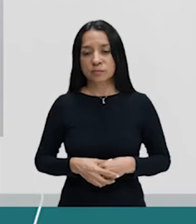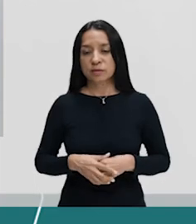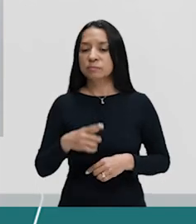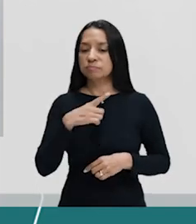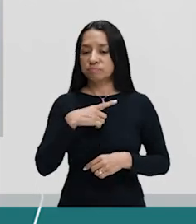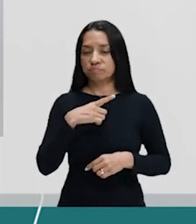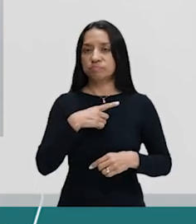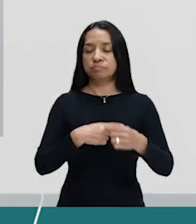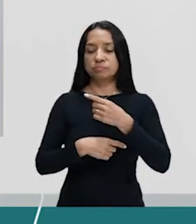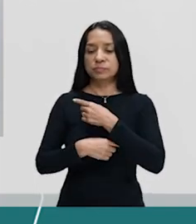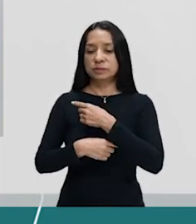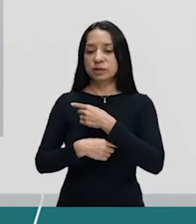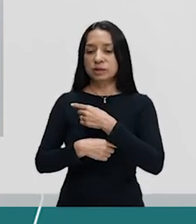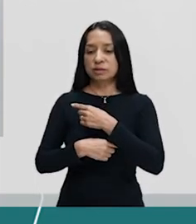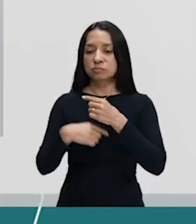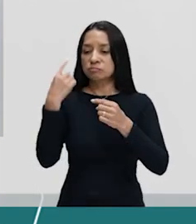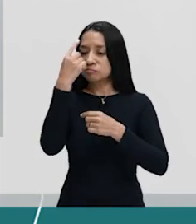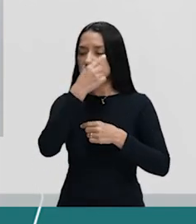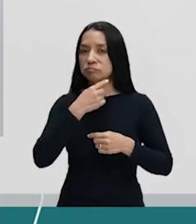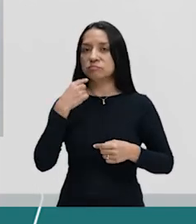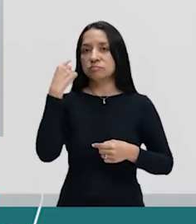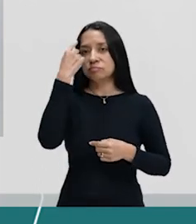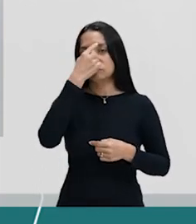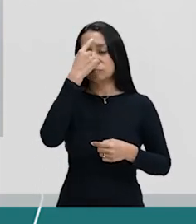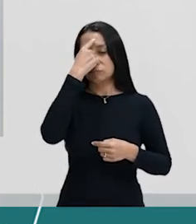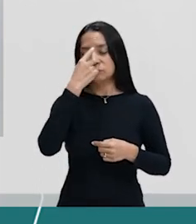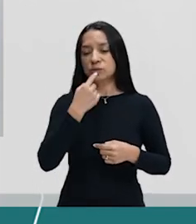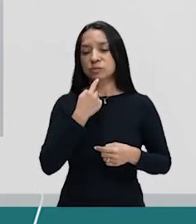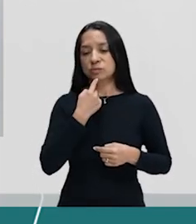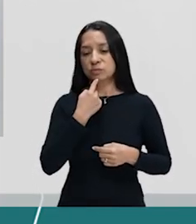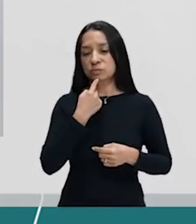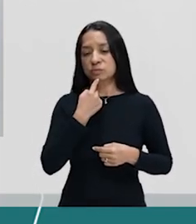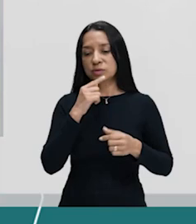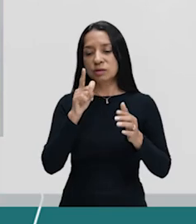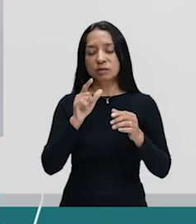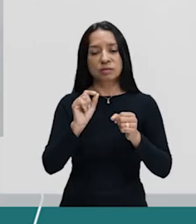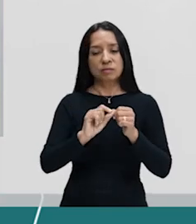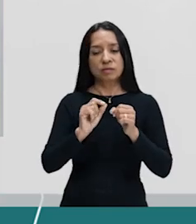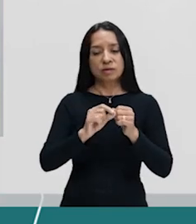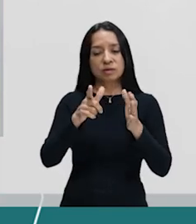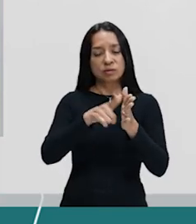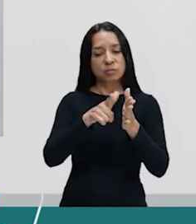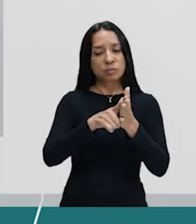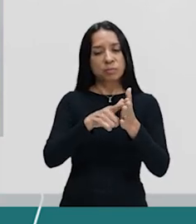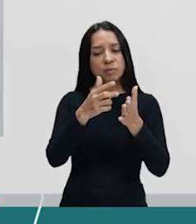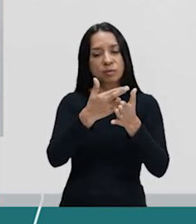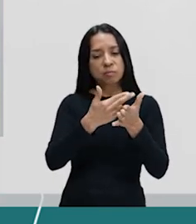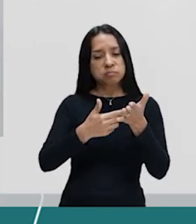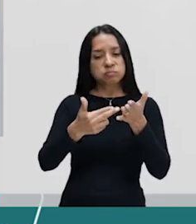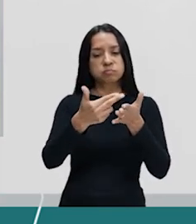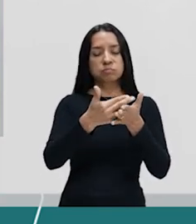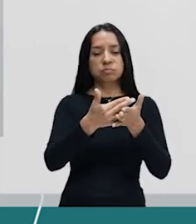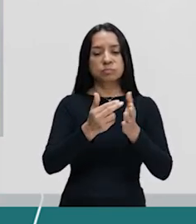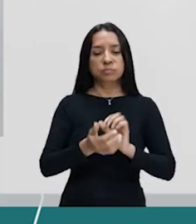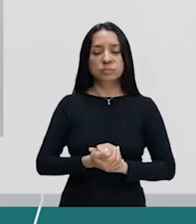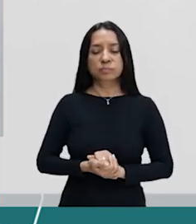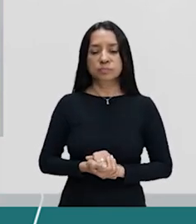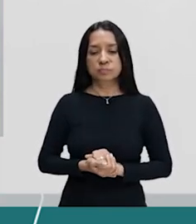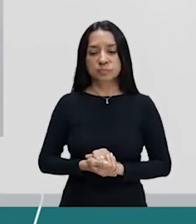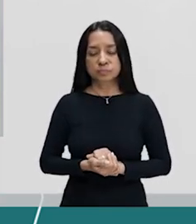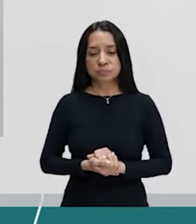eu tenho umas carinhas, né? Bem bacaninhas, feitas de papel, desenho. Então, el verbo estar